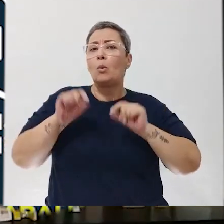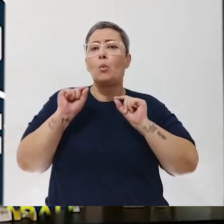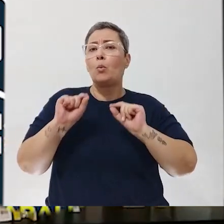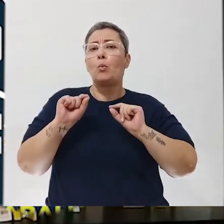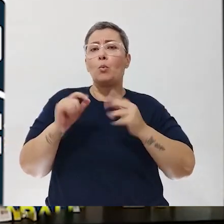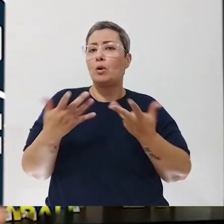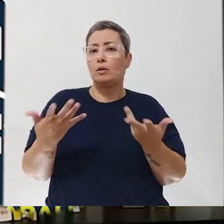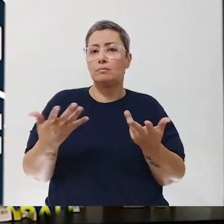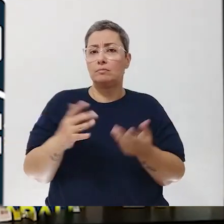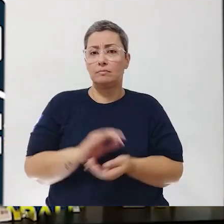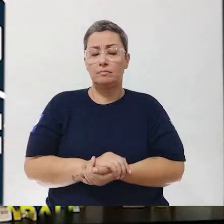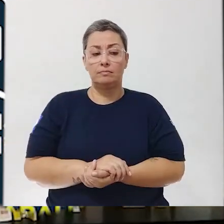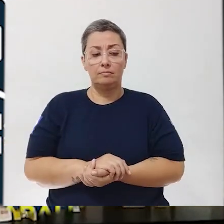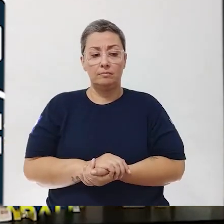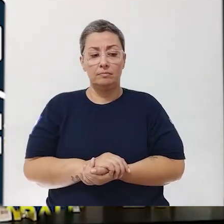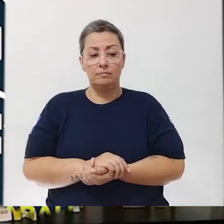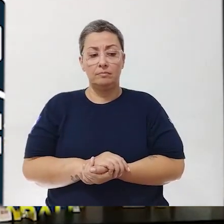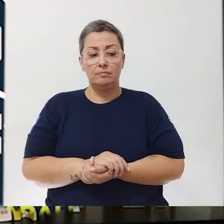pra gente aí dizer?